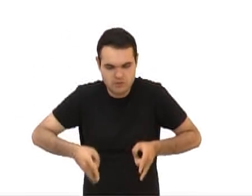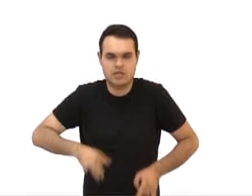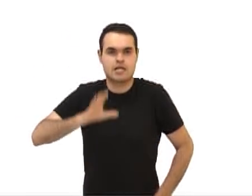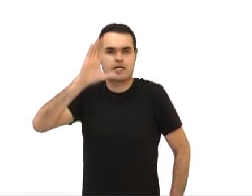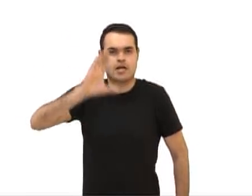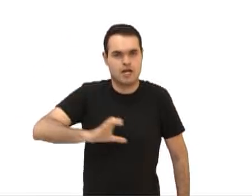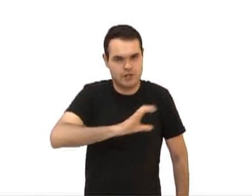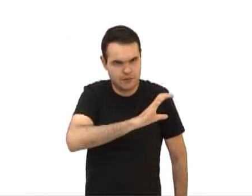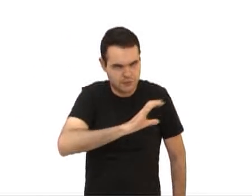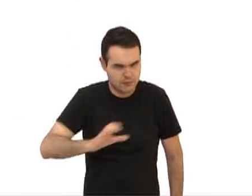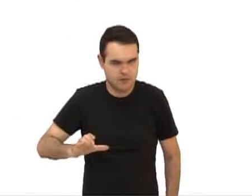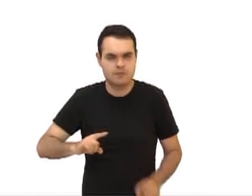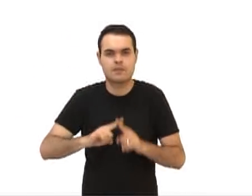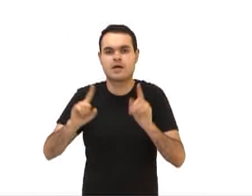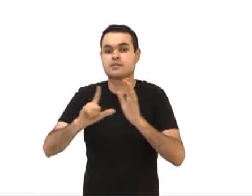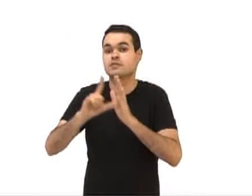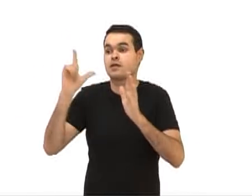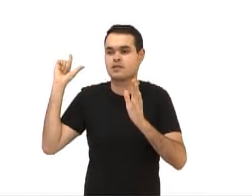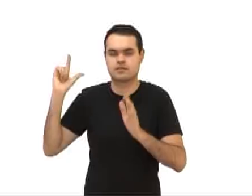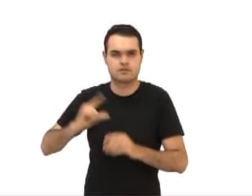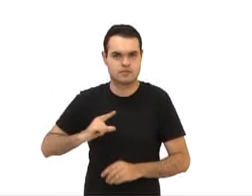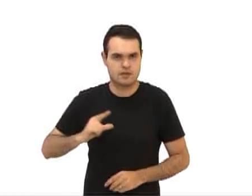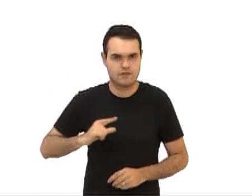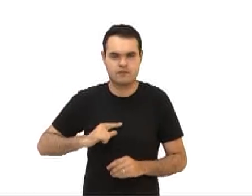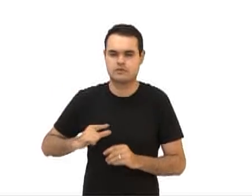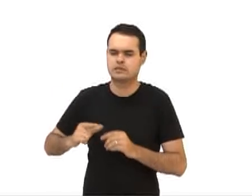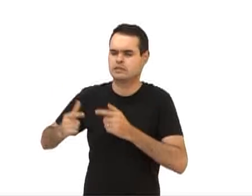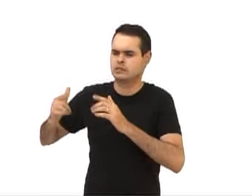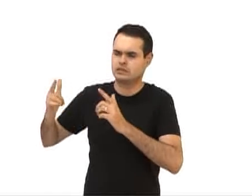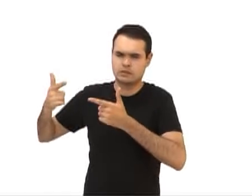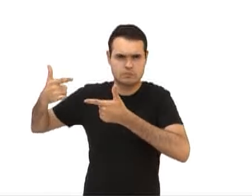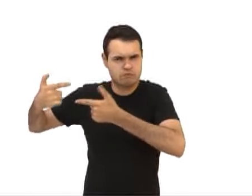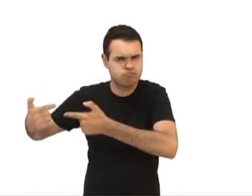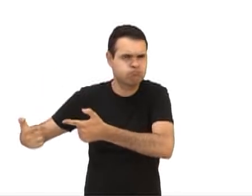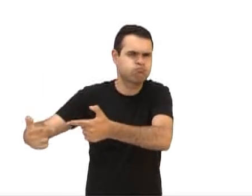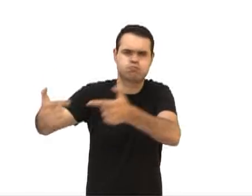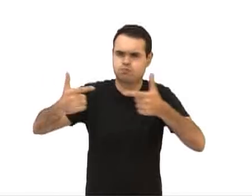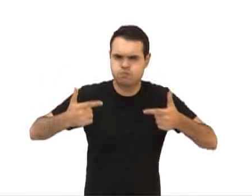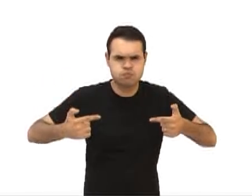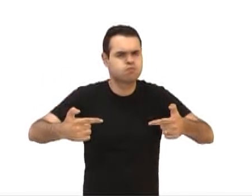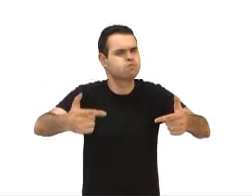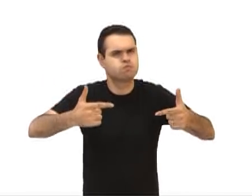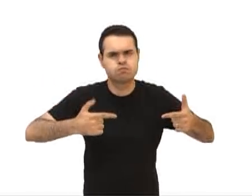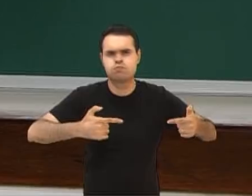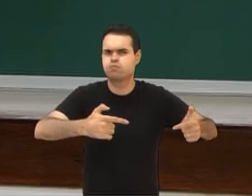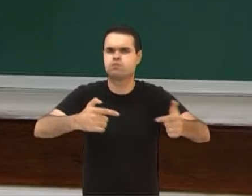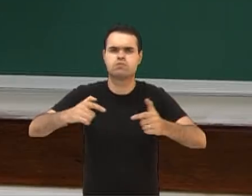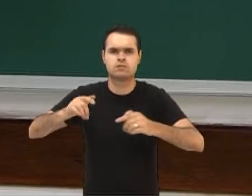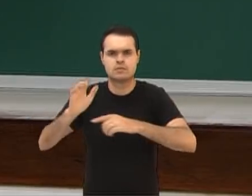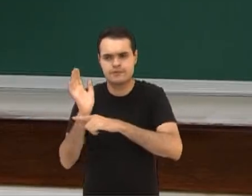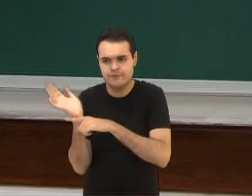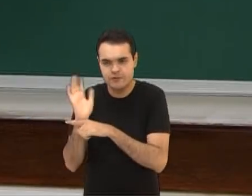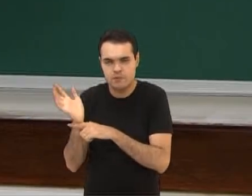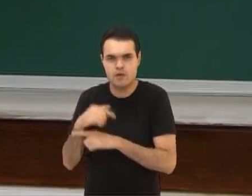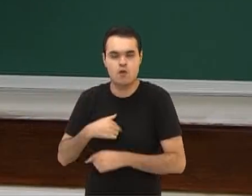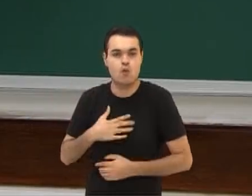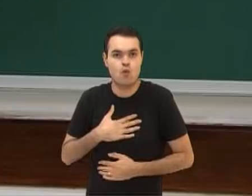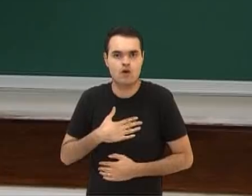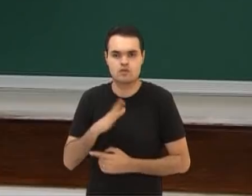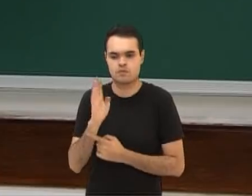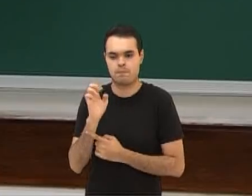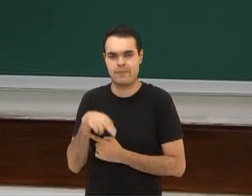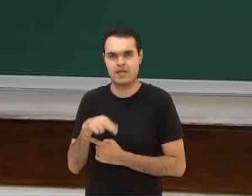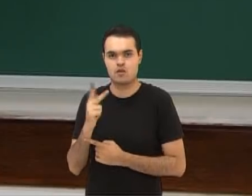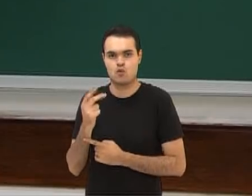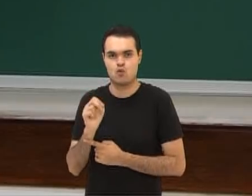catolicismo, tudo, mas antes disso tivemos diversas batalhas, tudo. Eu gosto muito de filmes sobre Roma Antiga, eu gosto muito do Ben-Hur, vale a